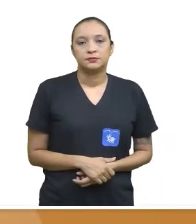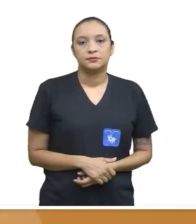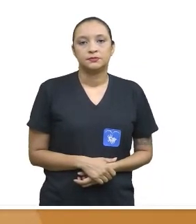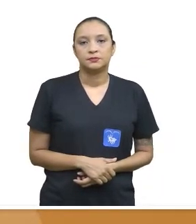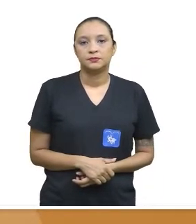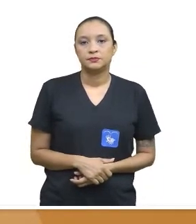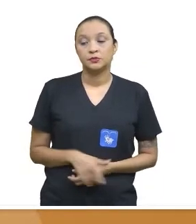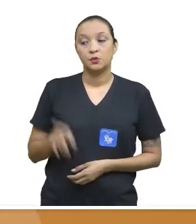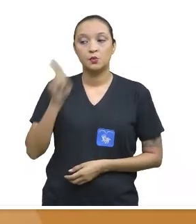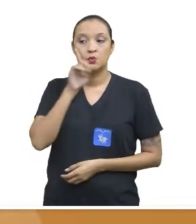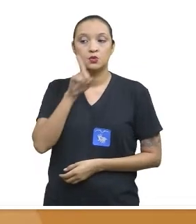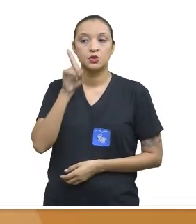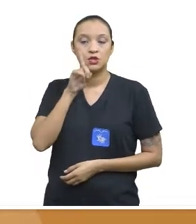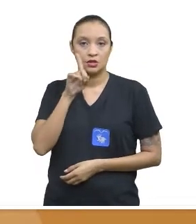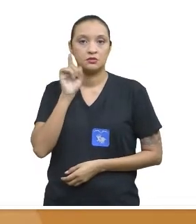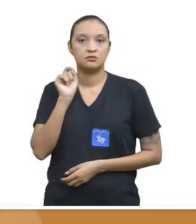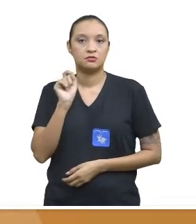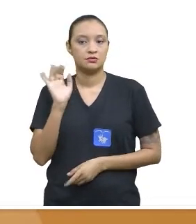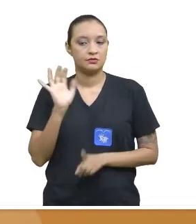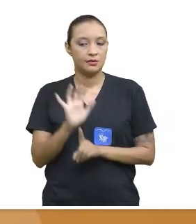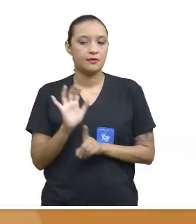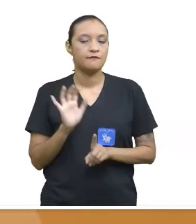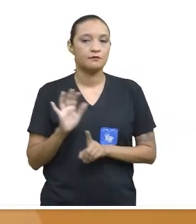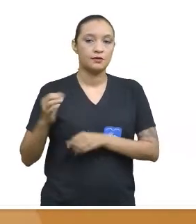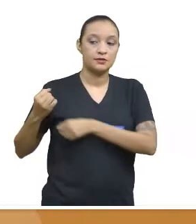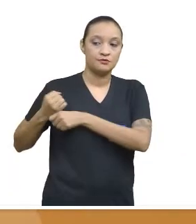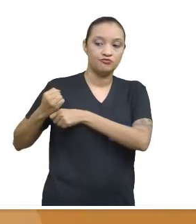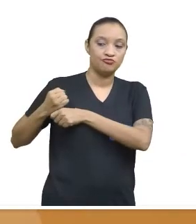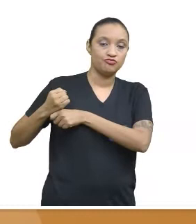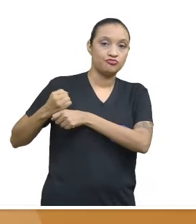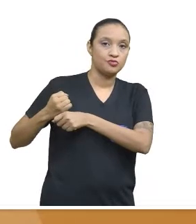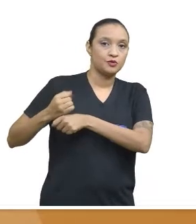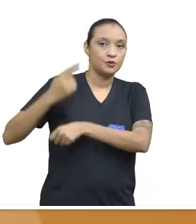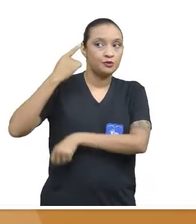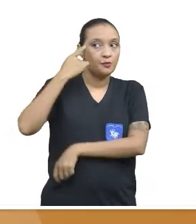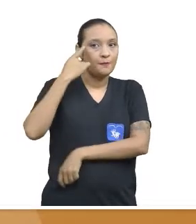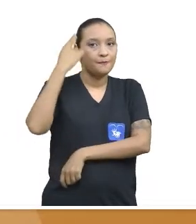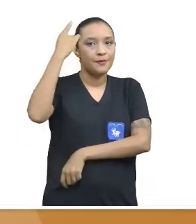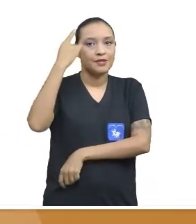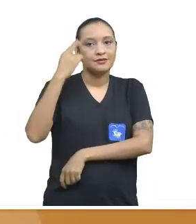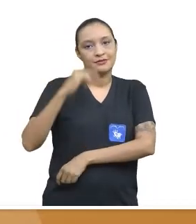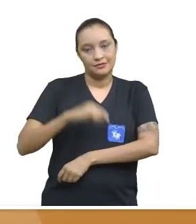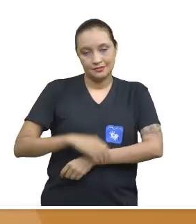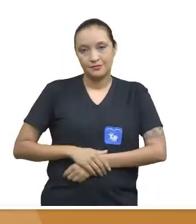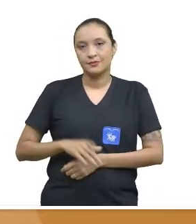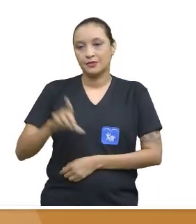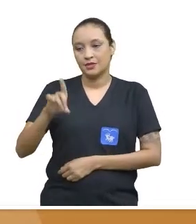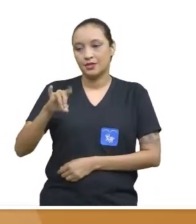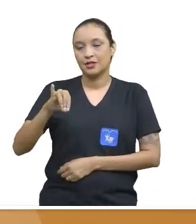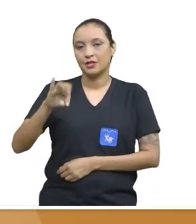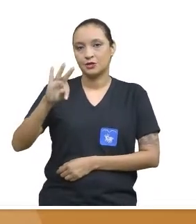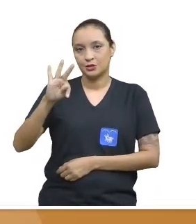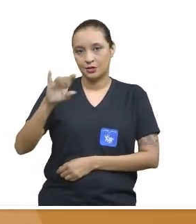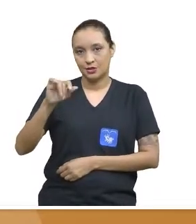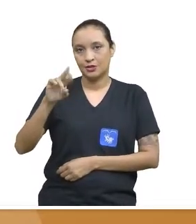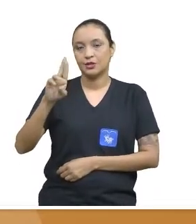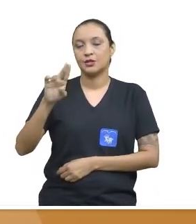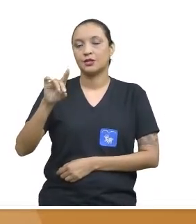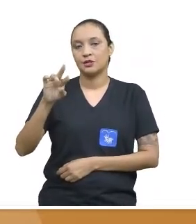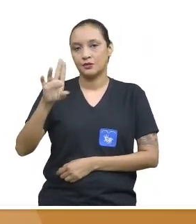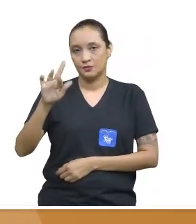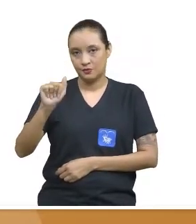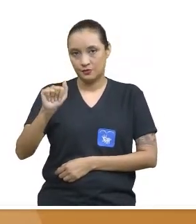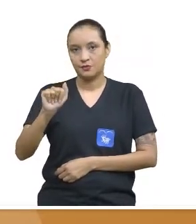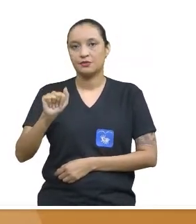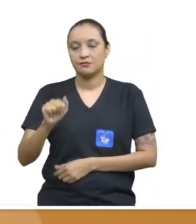Estados Unidos está envolvido nisso, desde uma projeção para a ideia, ok? O mais provável